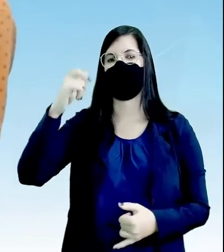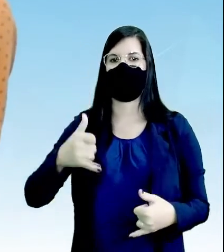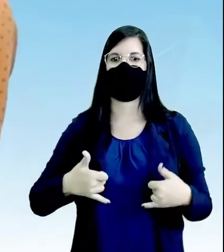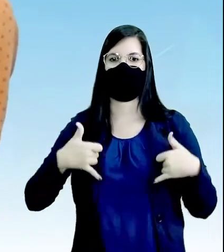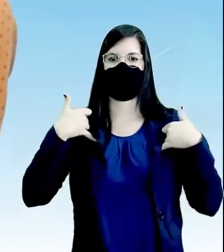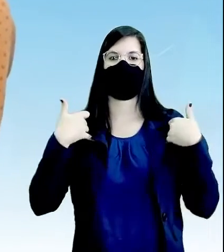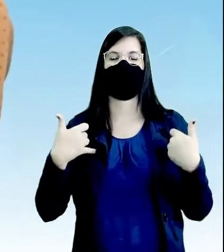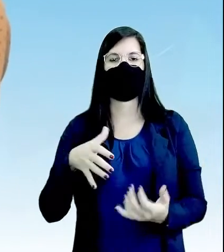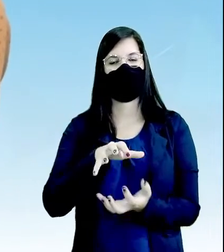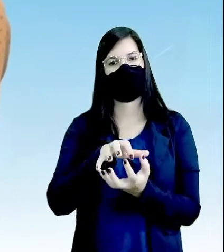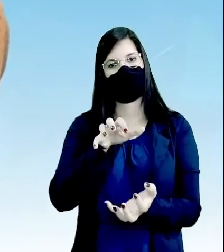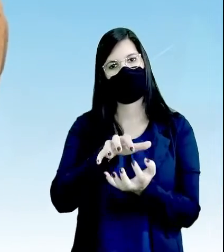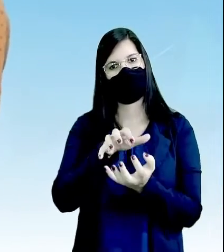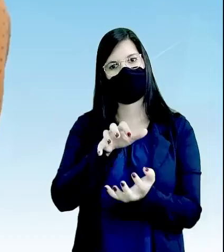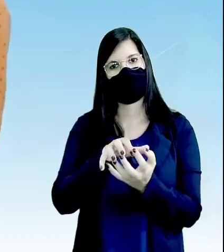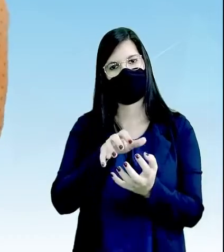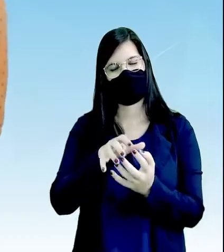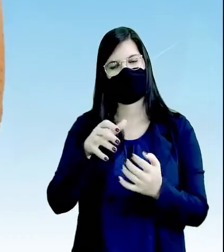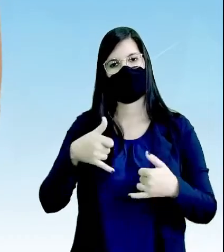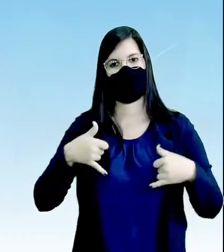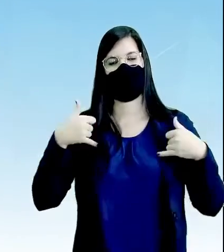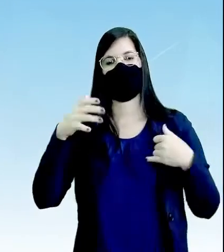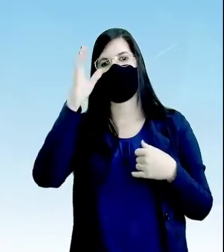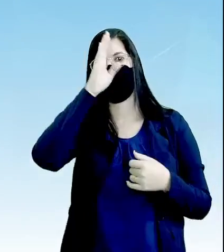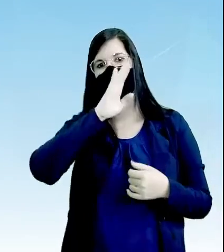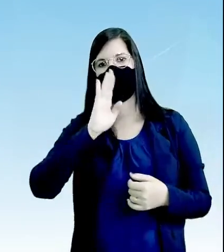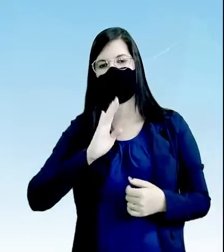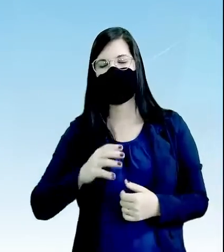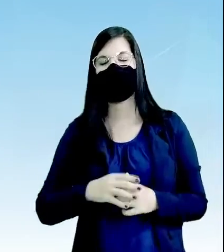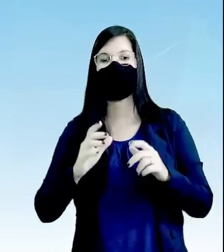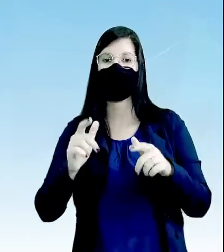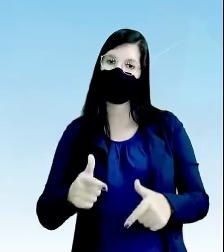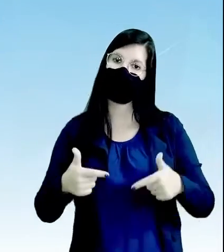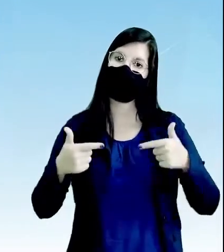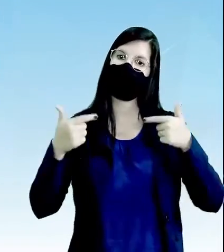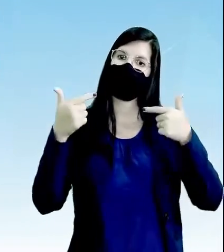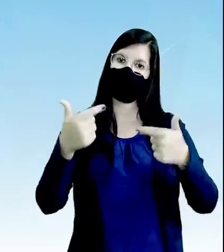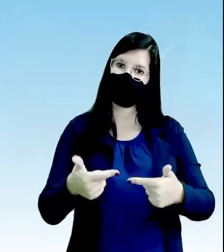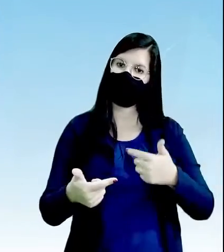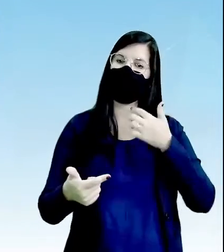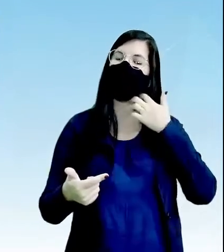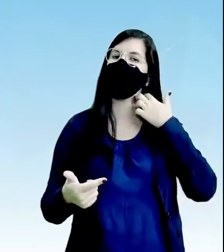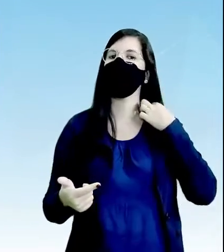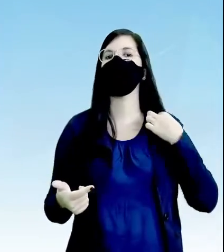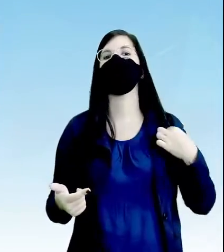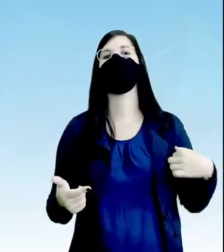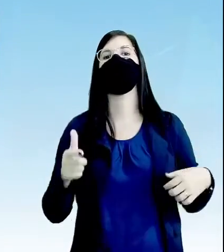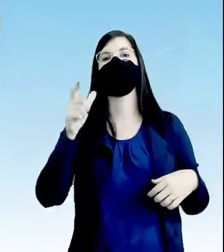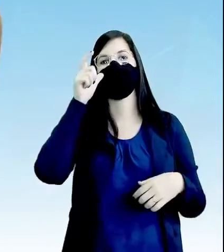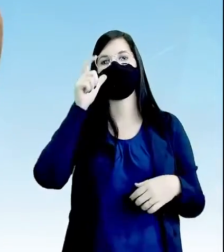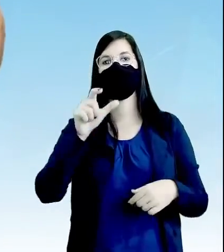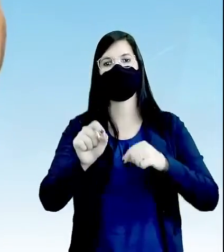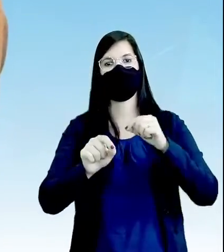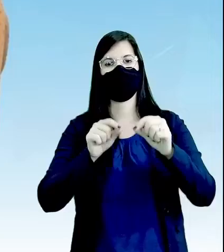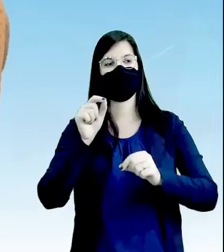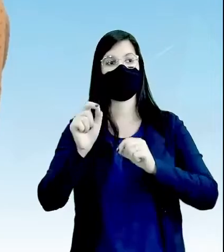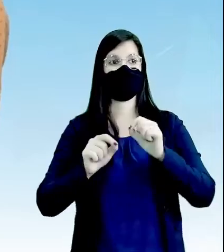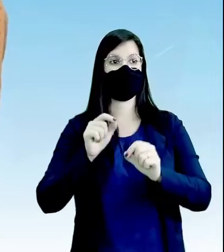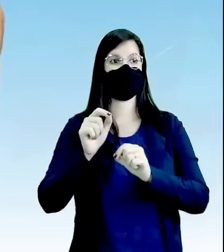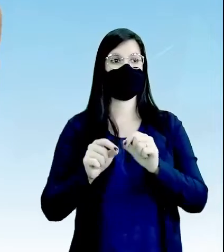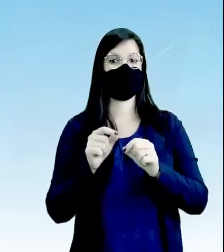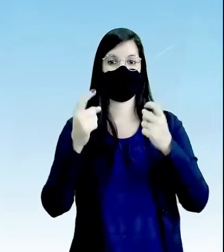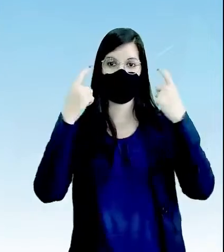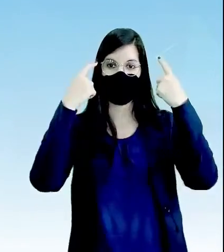pernambucano, o orgulho de ser brasileiro. Então essa luta, né? Os ideais republicanos. Interessante, você falou aí tanto aqui, falou da